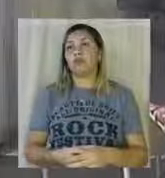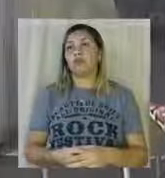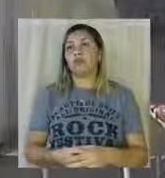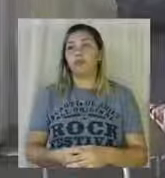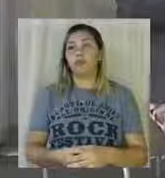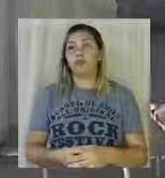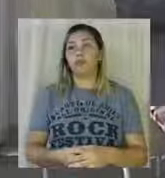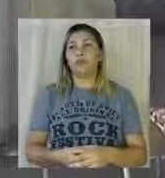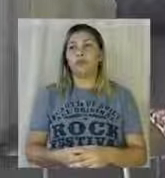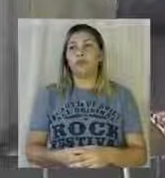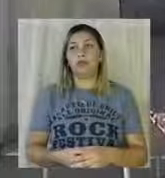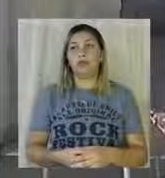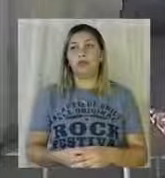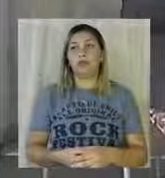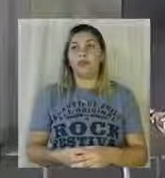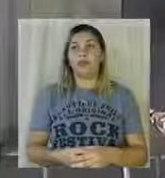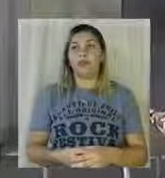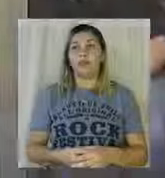Bem,